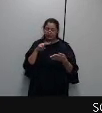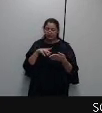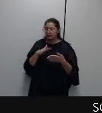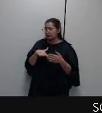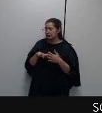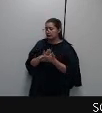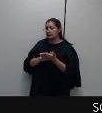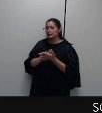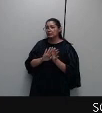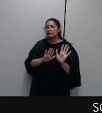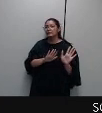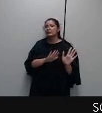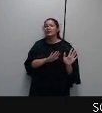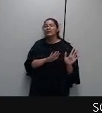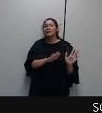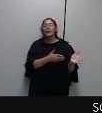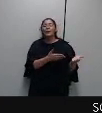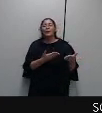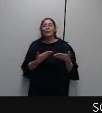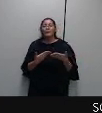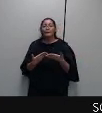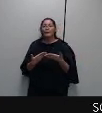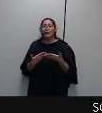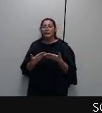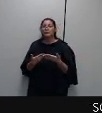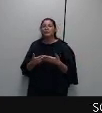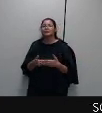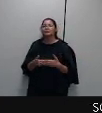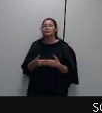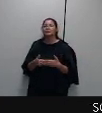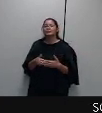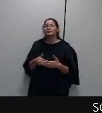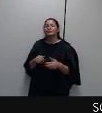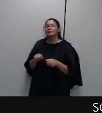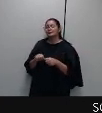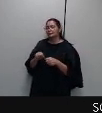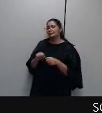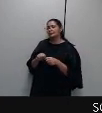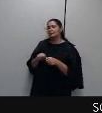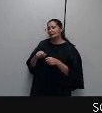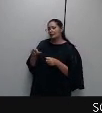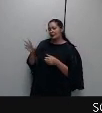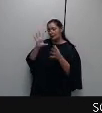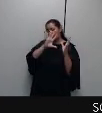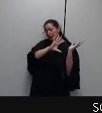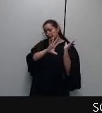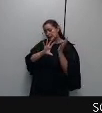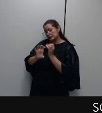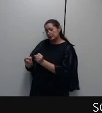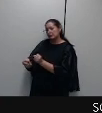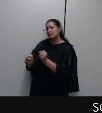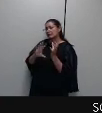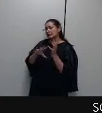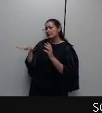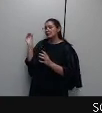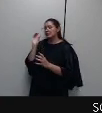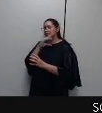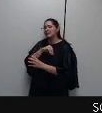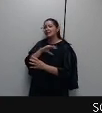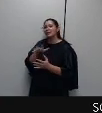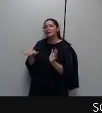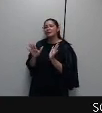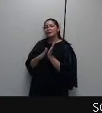que geralmente eu gosto é notar mas não não anotei ouvir fazendo aquela revisão mais rápida da dos processos